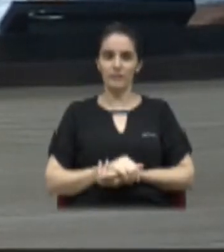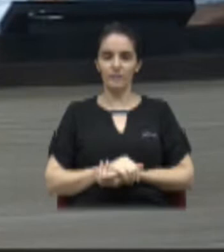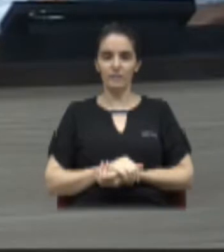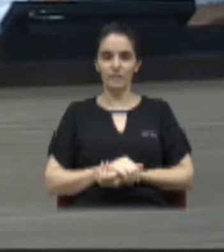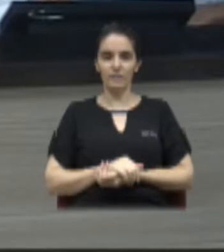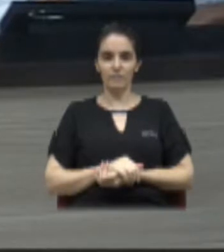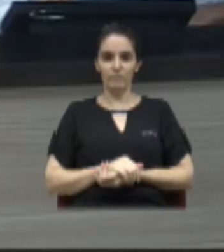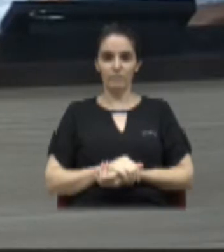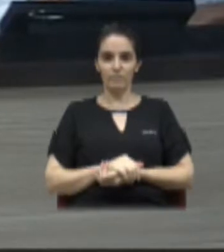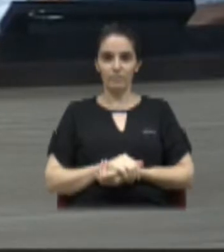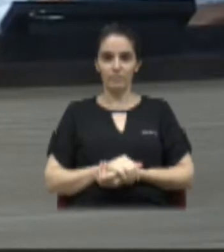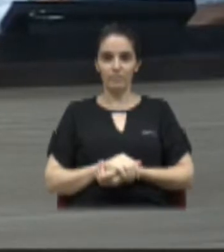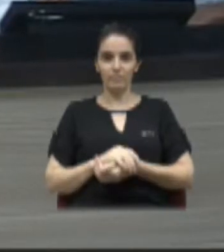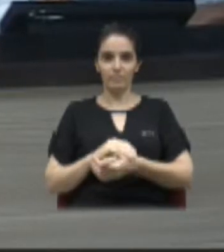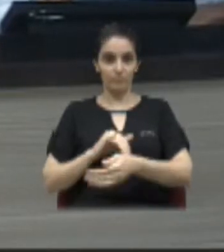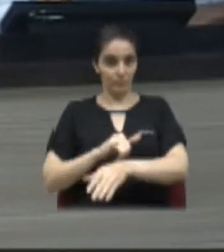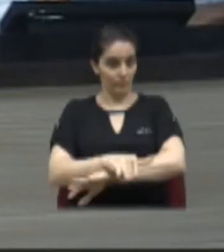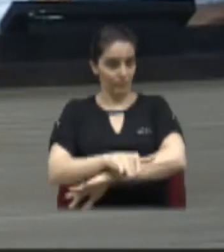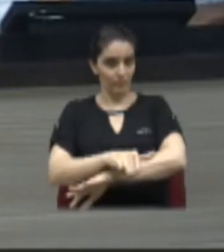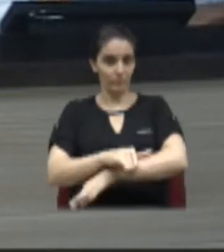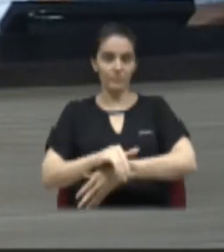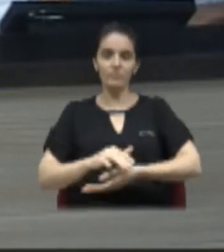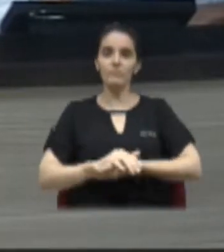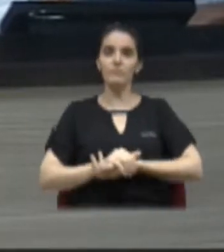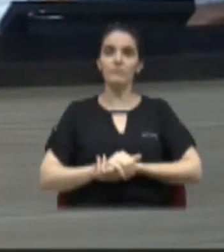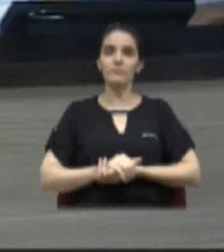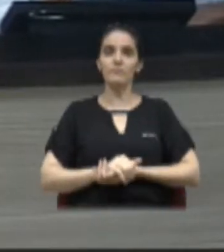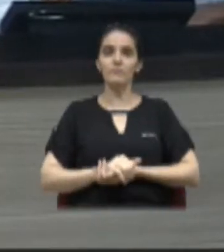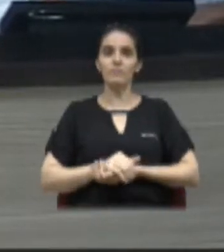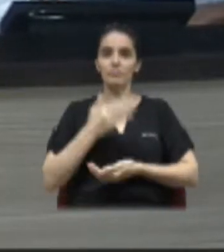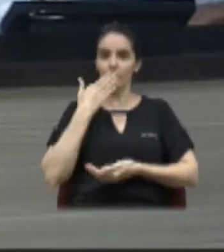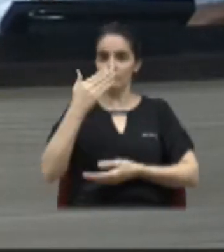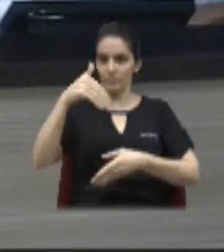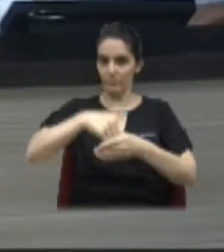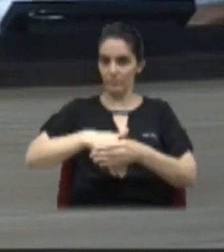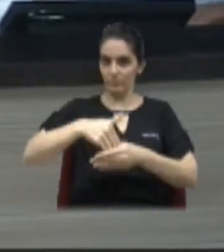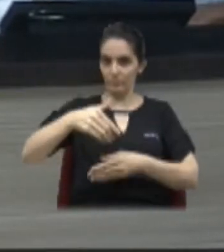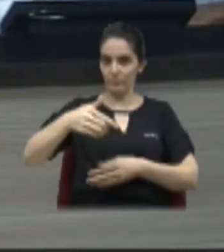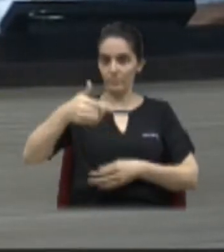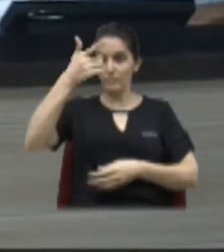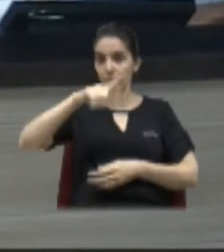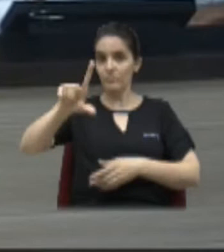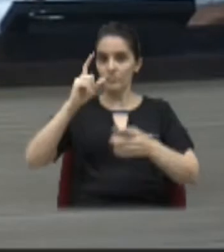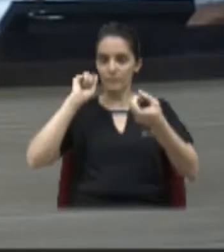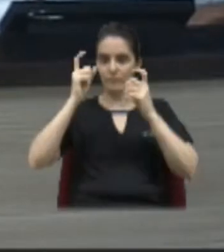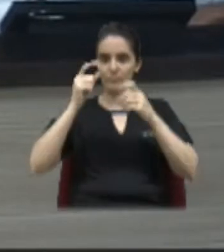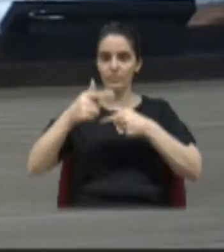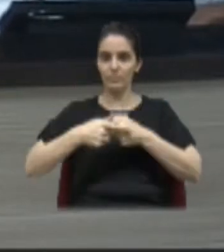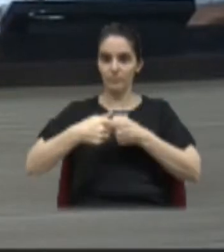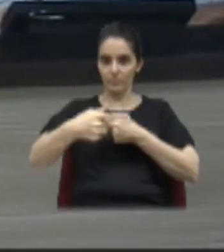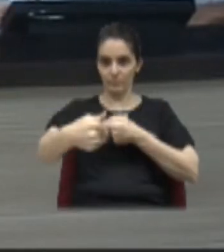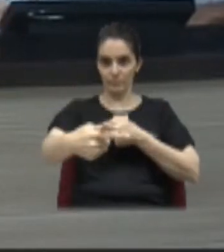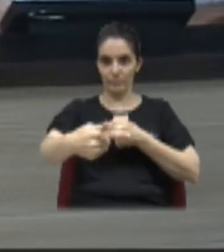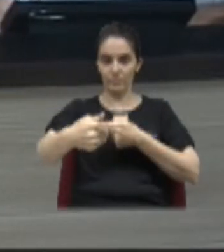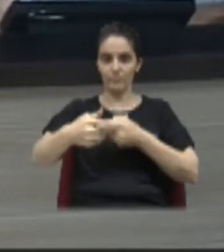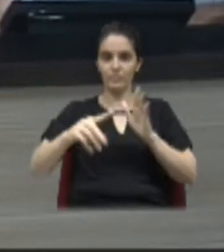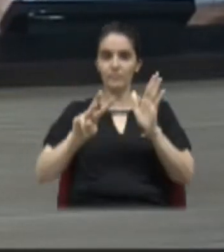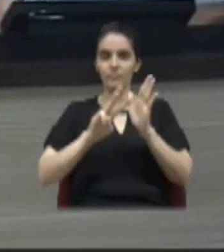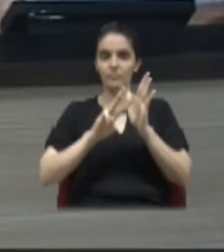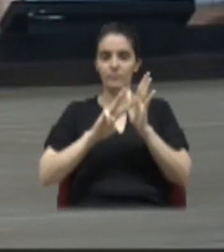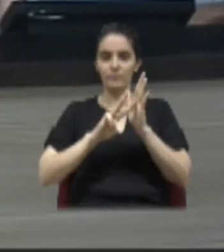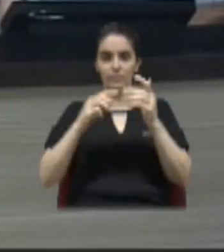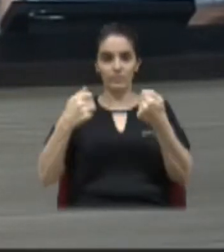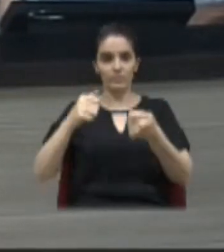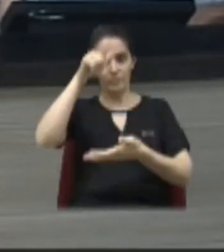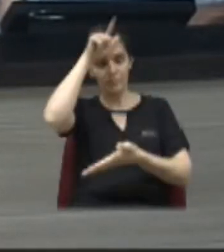presente. Gostaria de pedir para que votasse na próxima sessão. Adiamento do item 3, precisa